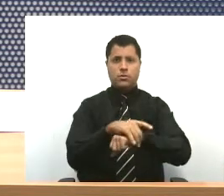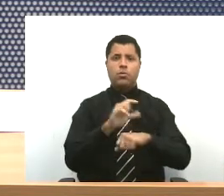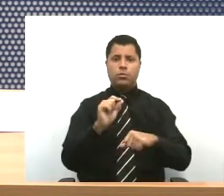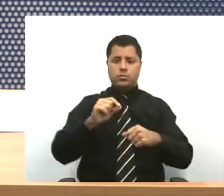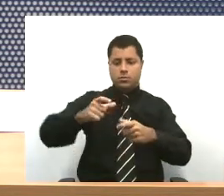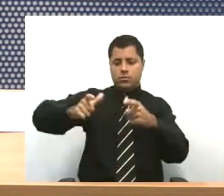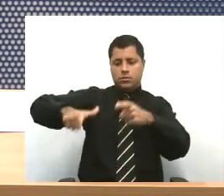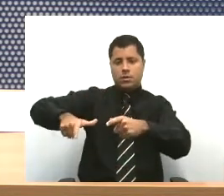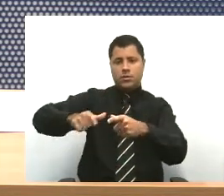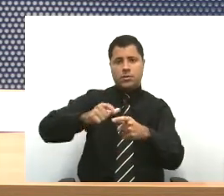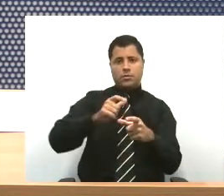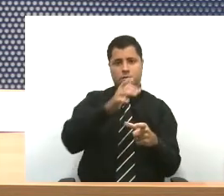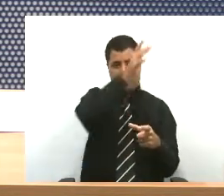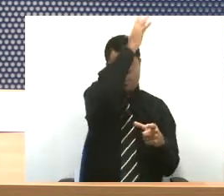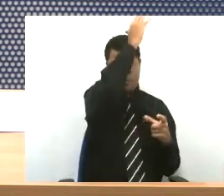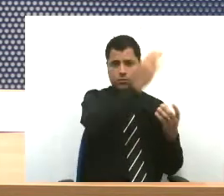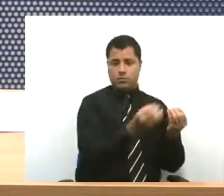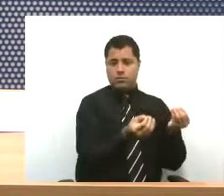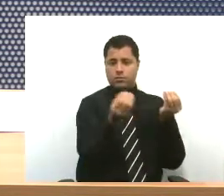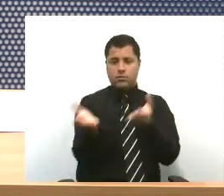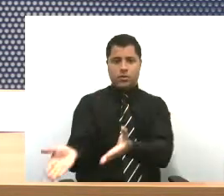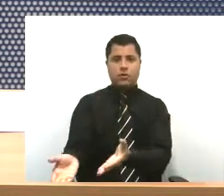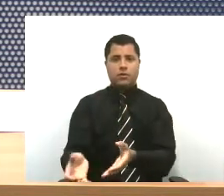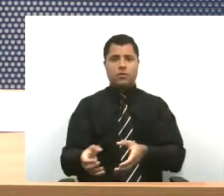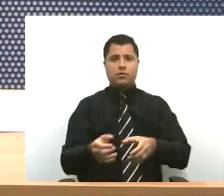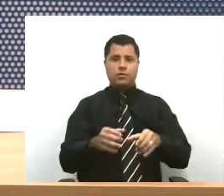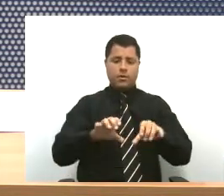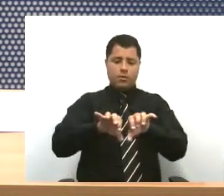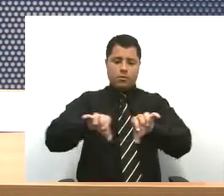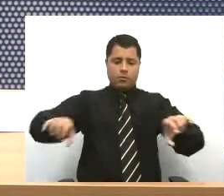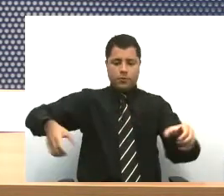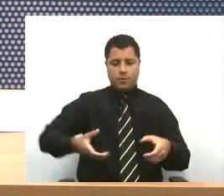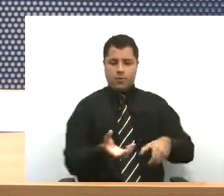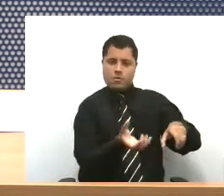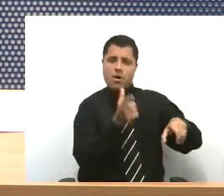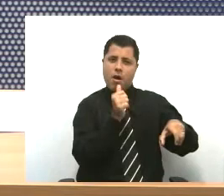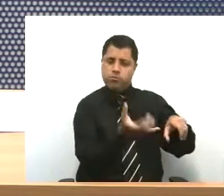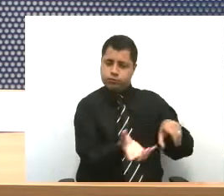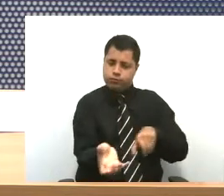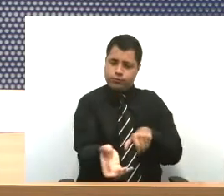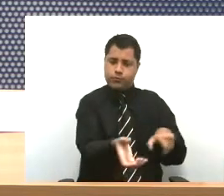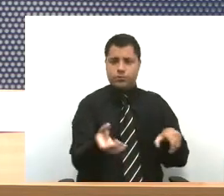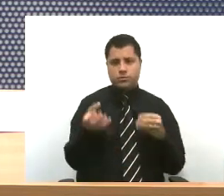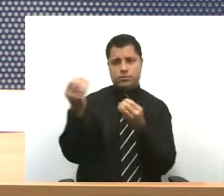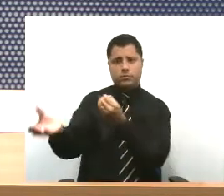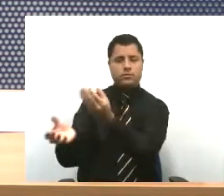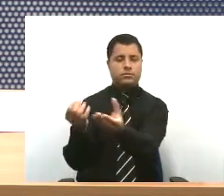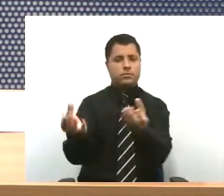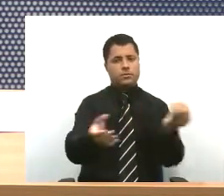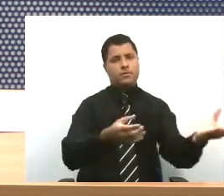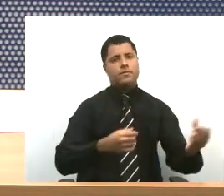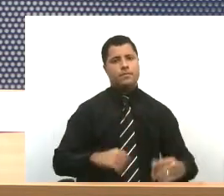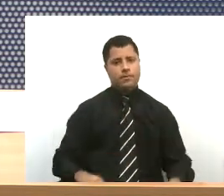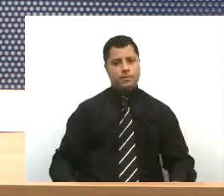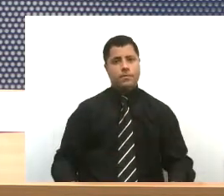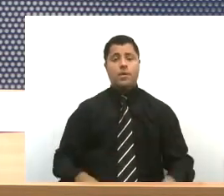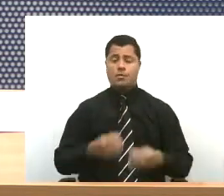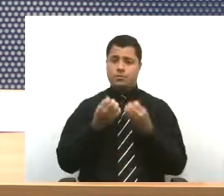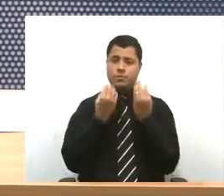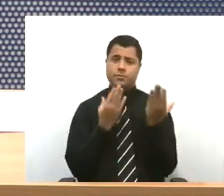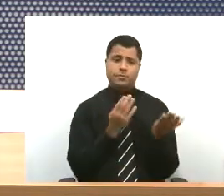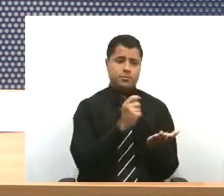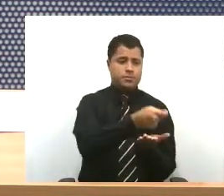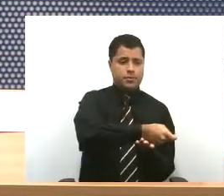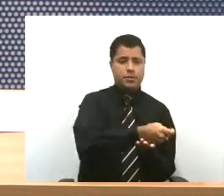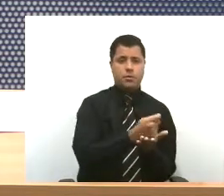Bombeiros, tanto o registro como a mangueira, para evitar os incêndios. Então, a adesão foi boa, entregamos